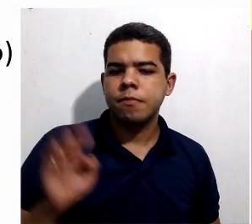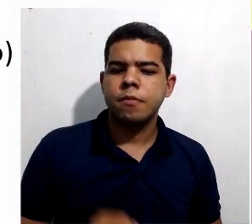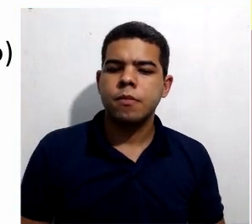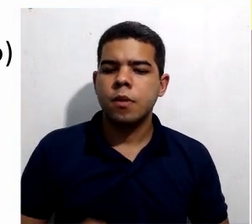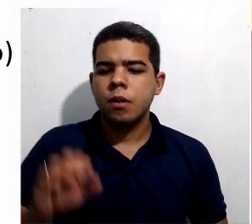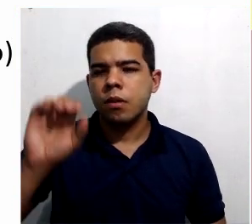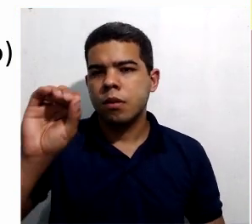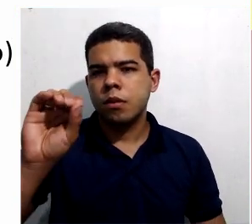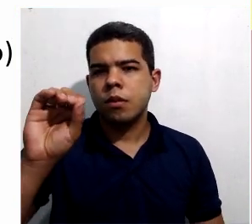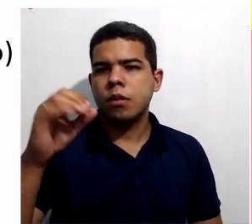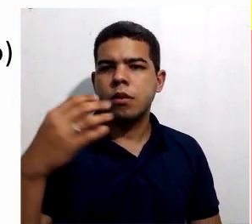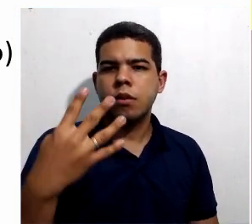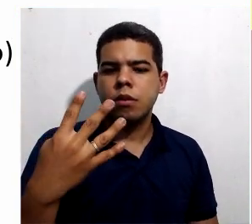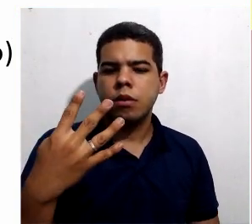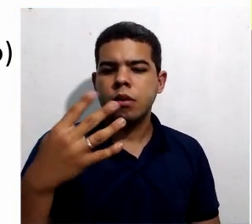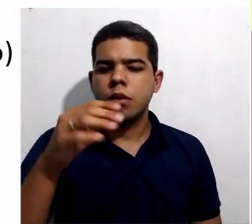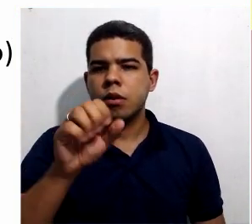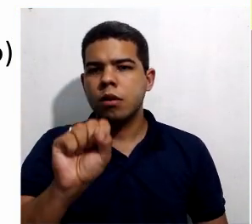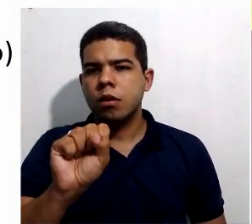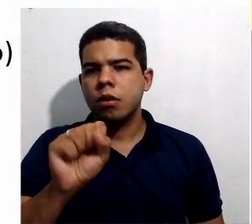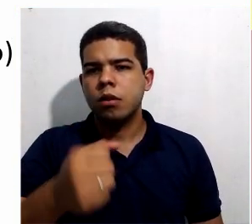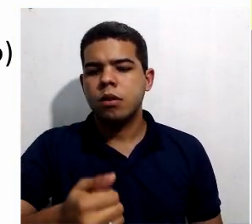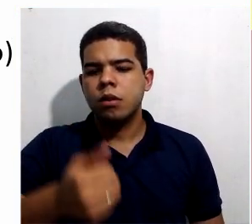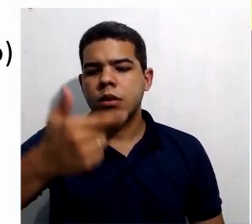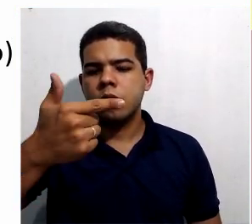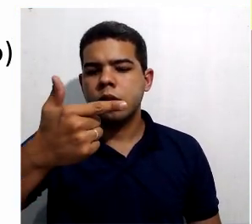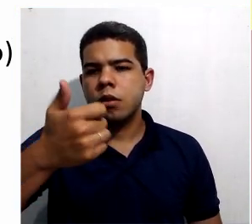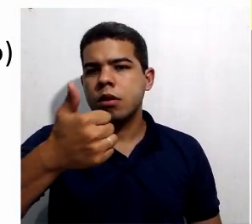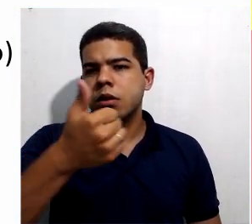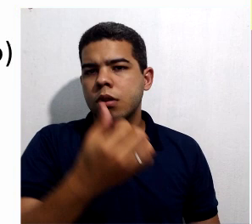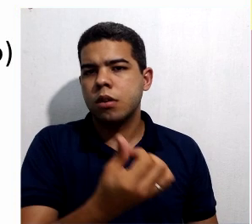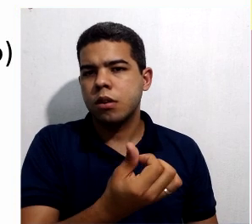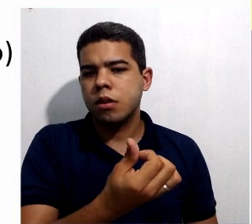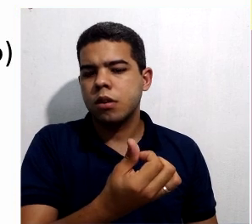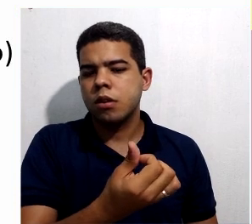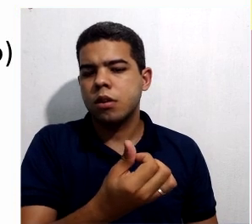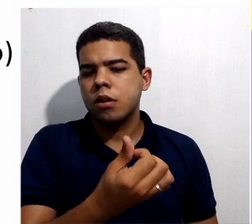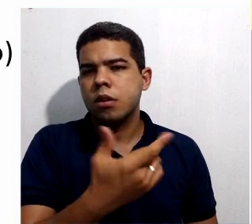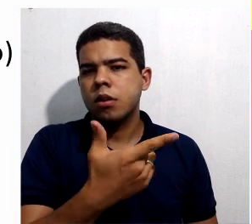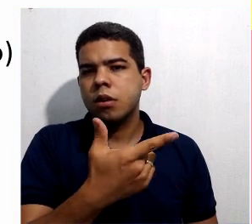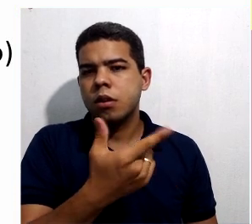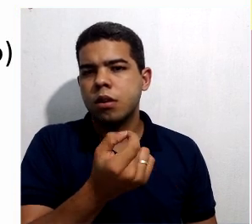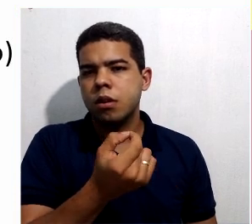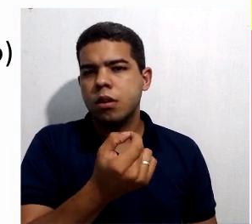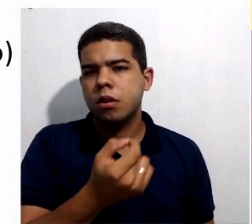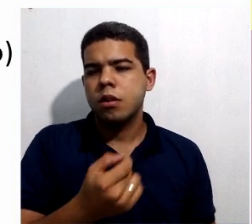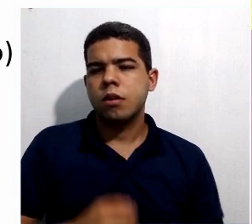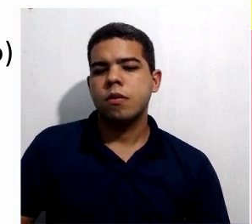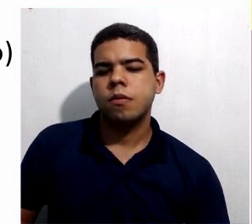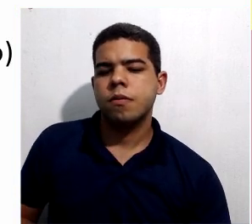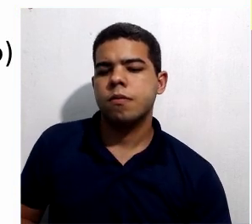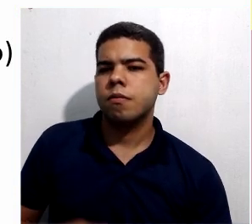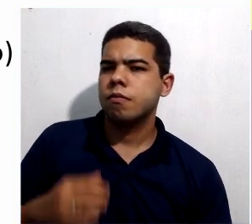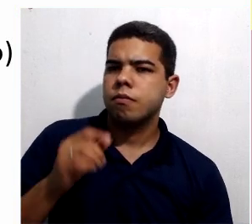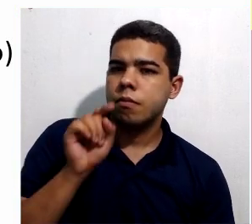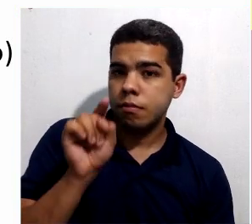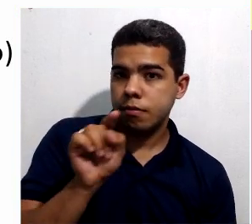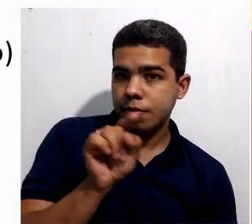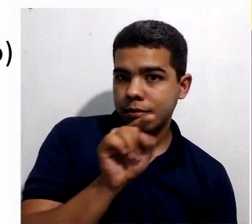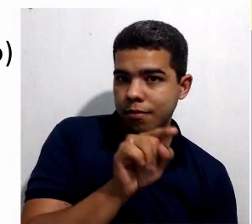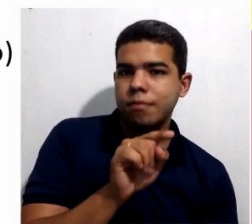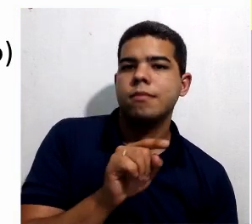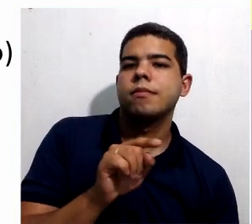a sequência 0, 4, 8, 12, 16, 20